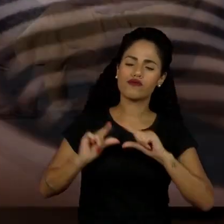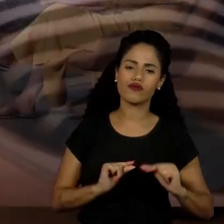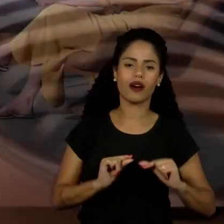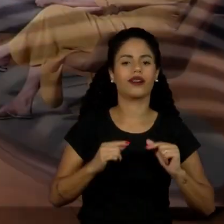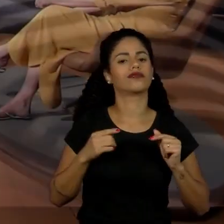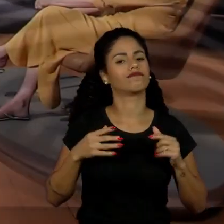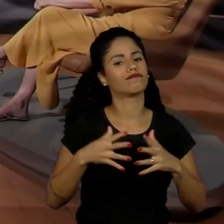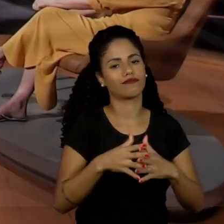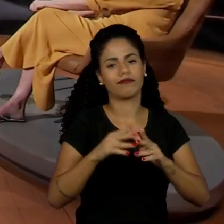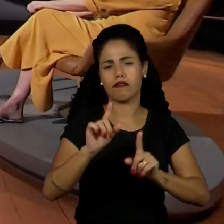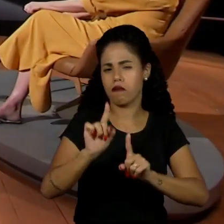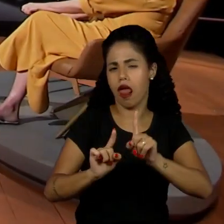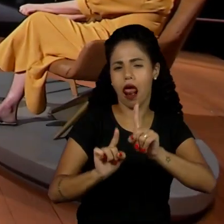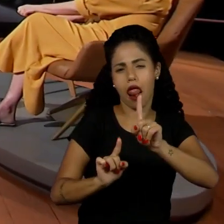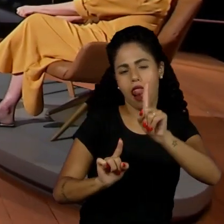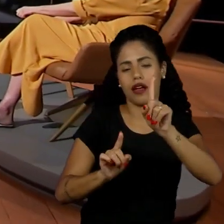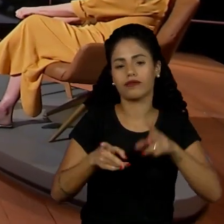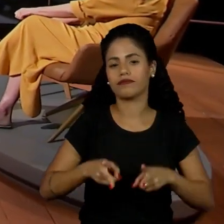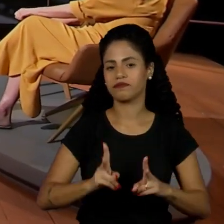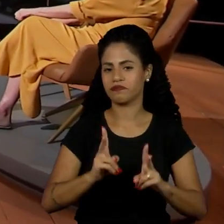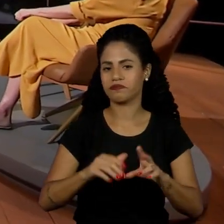e competitiva.